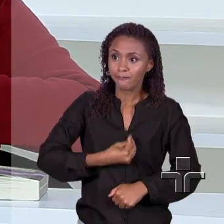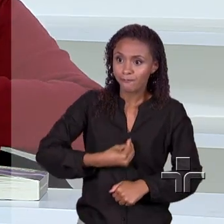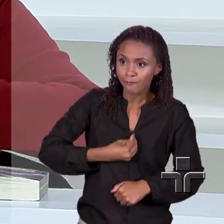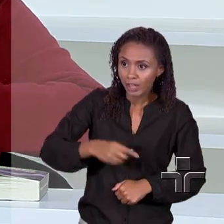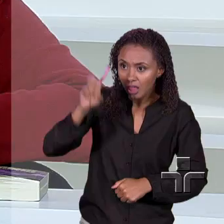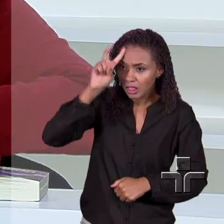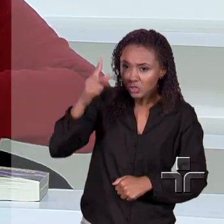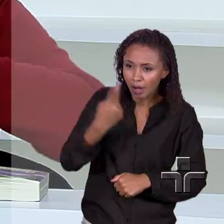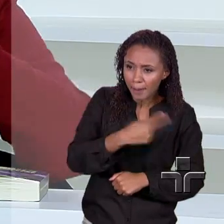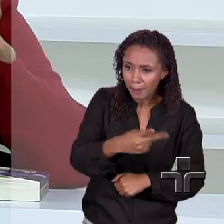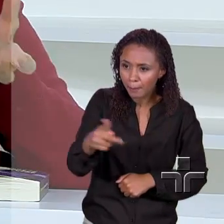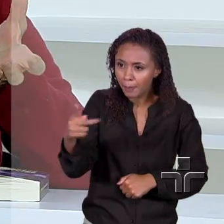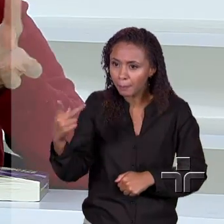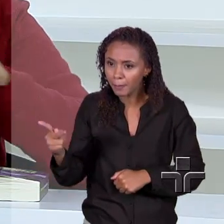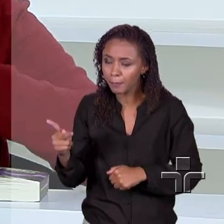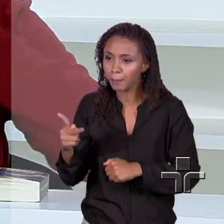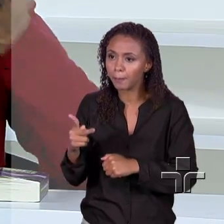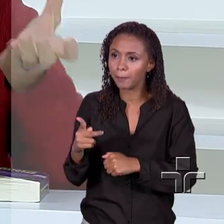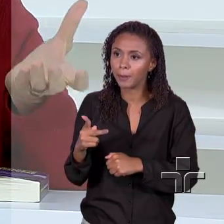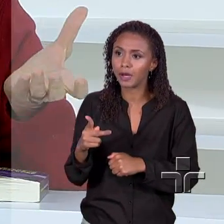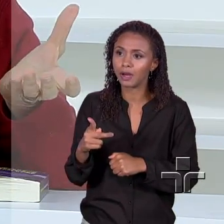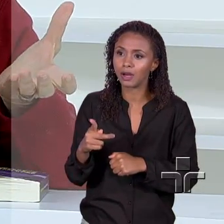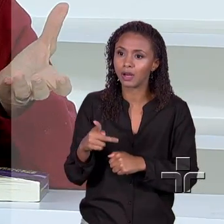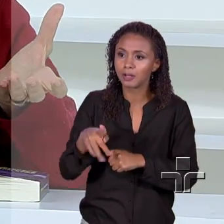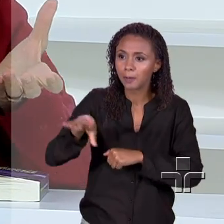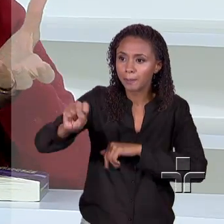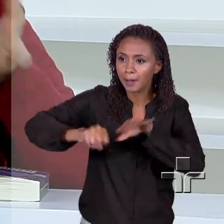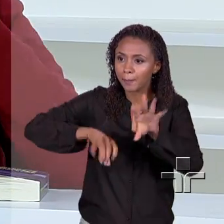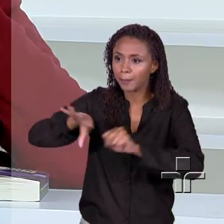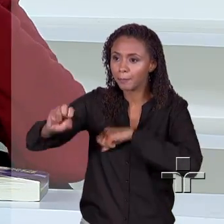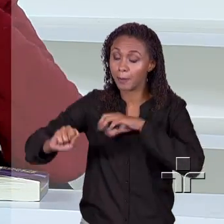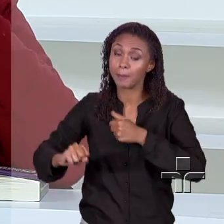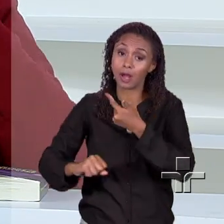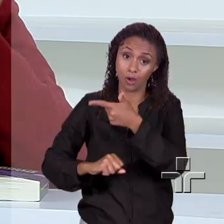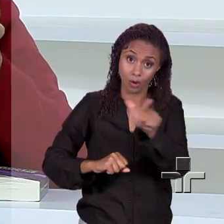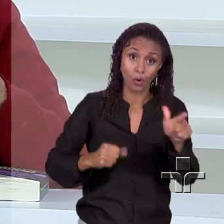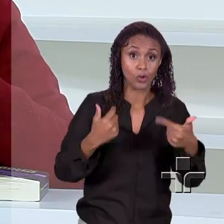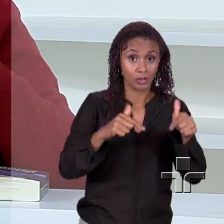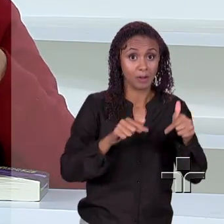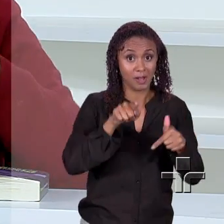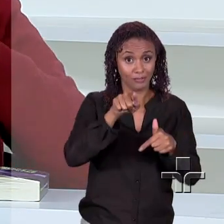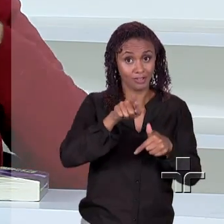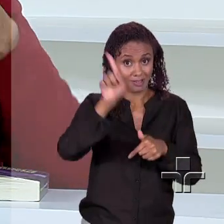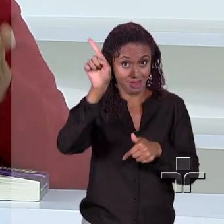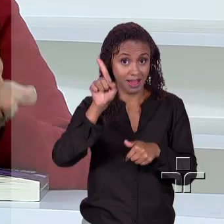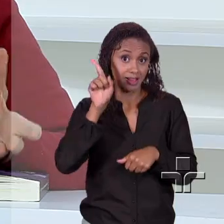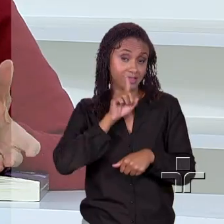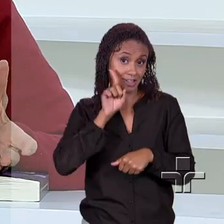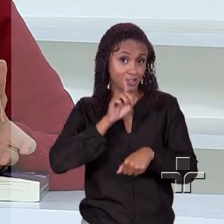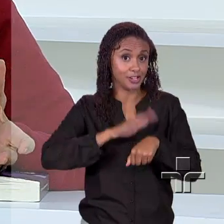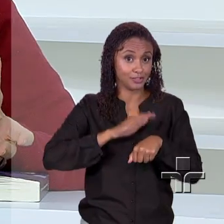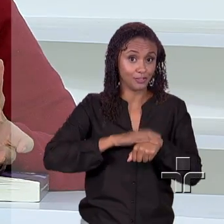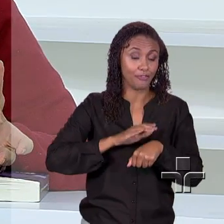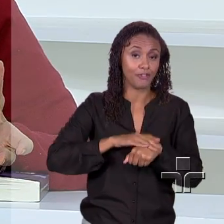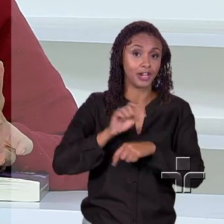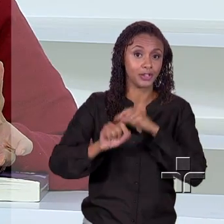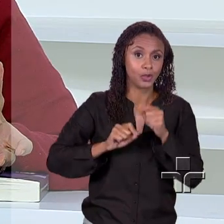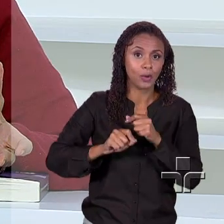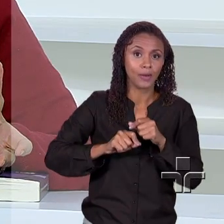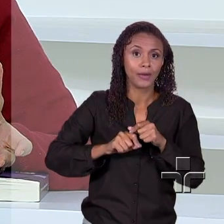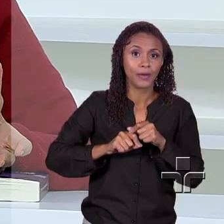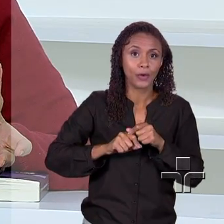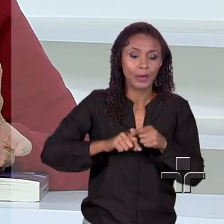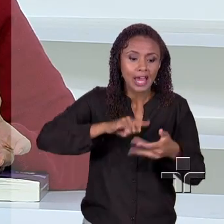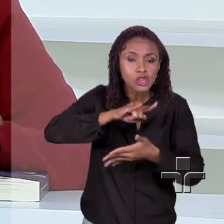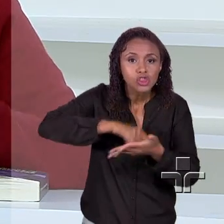vida, em face do outro trabalho maravilhoso que você faz lá, que é a produção dos arquivos da